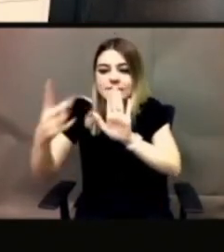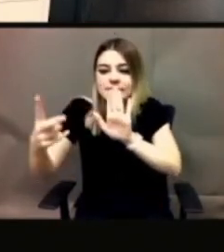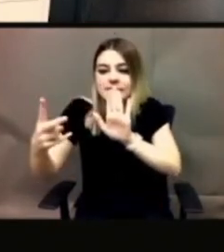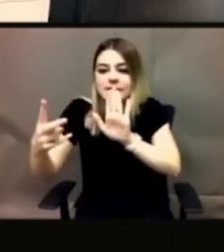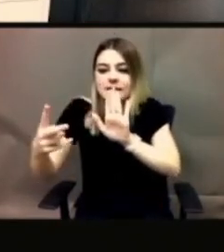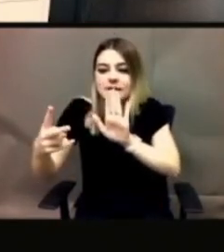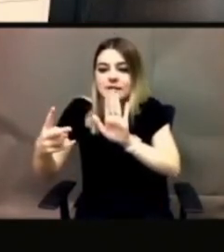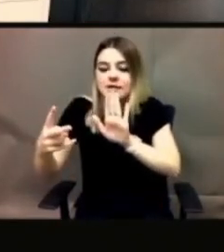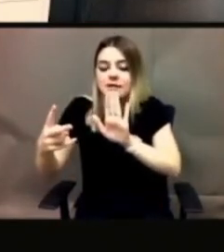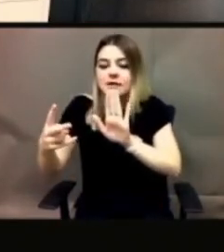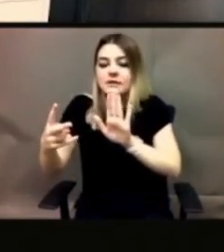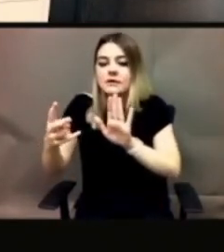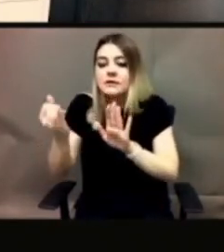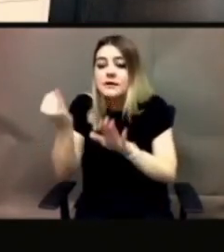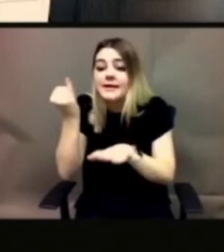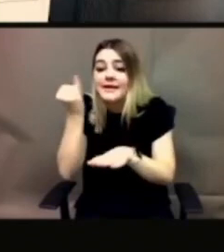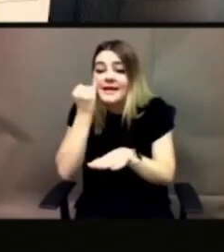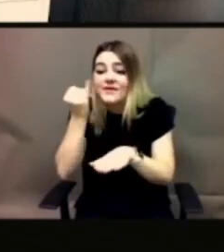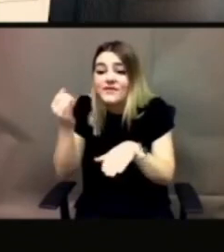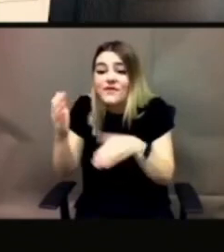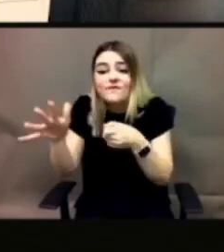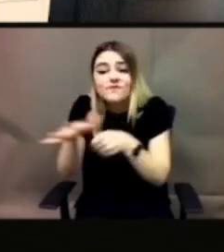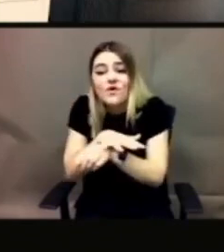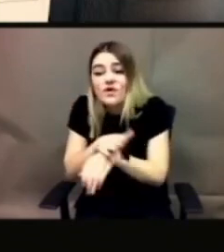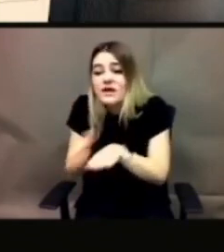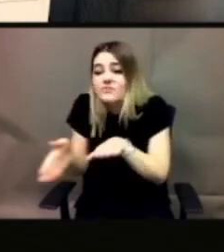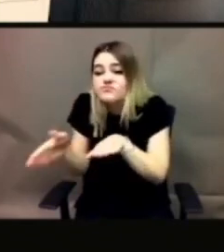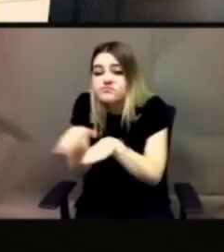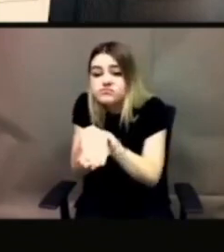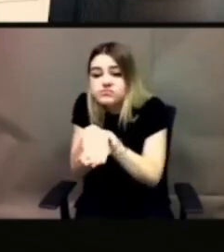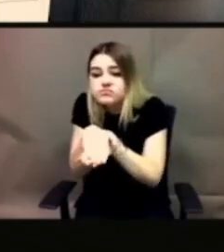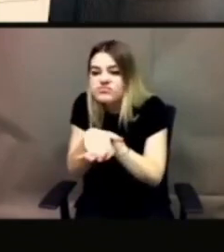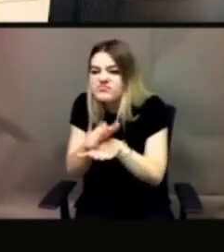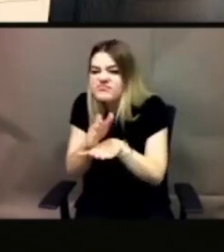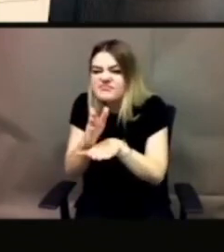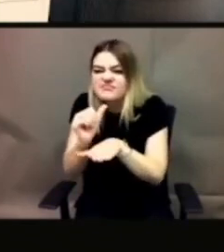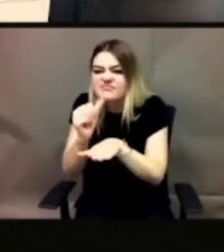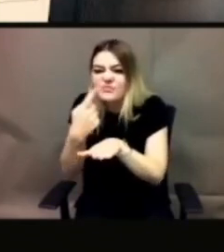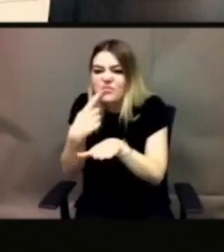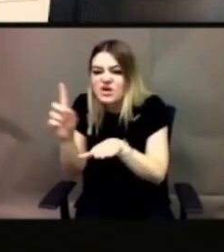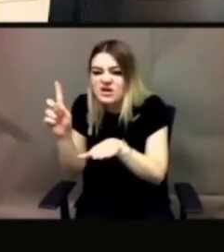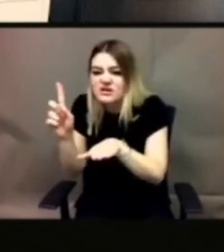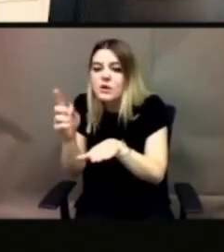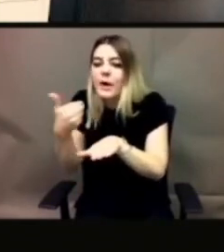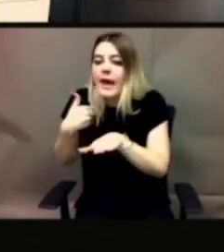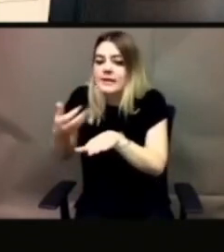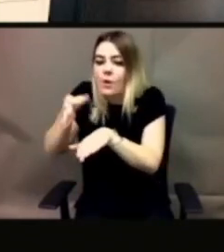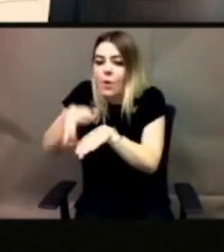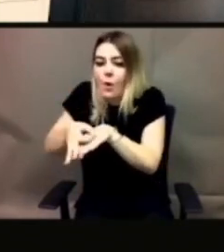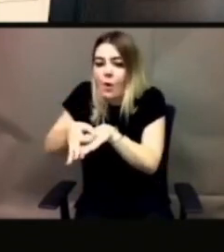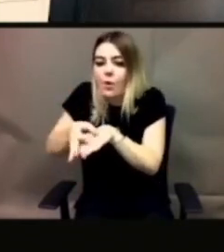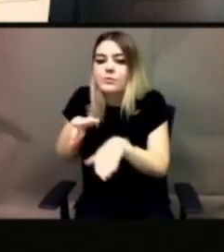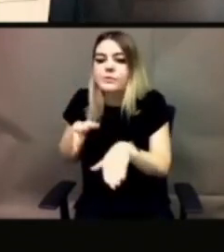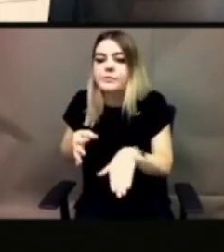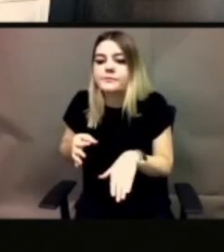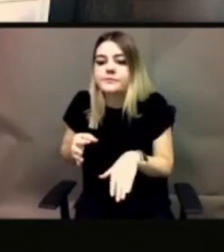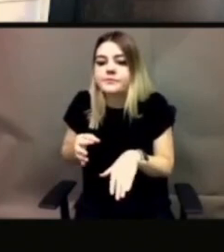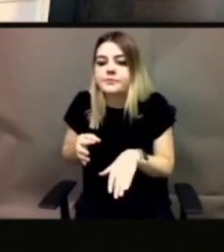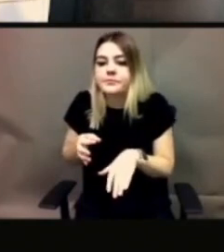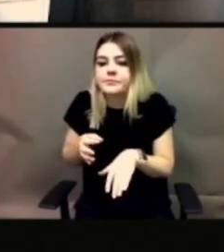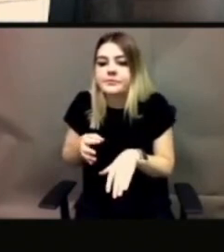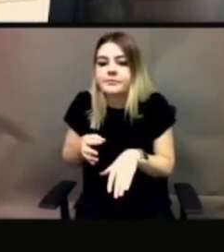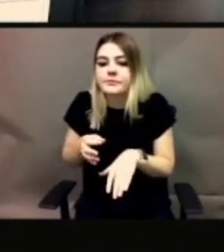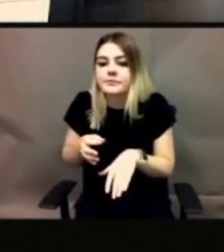isolador, como isolante. E o propósito é não ter... Se eu não tiver esse isolamento,